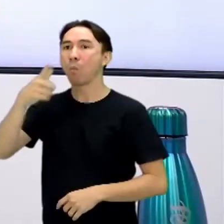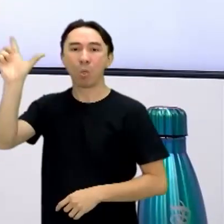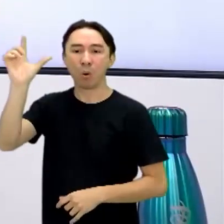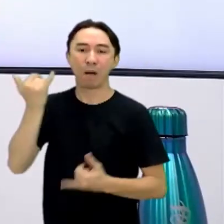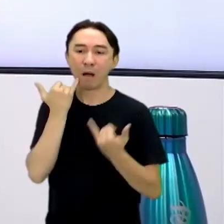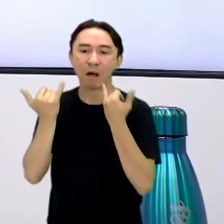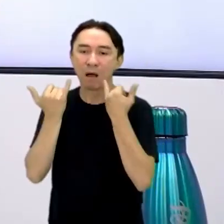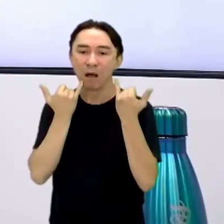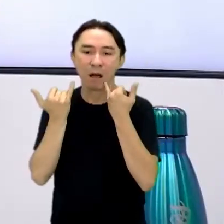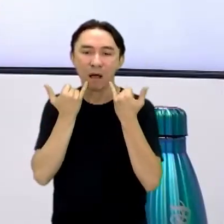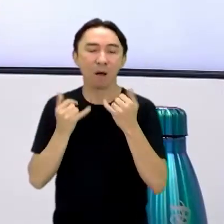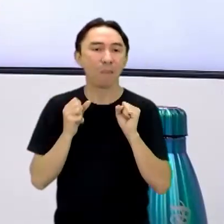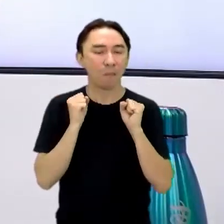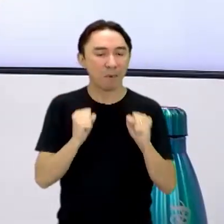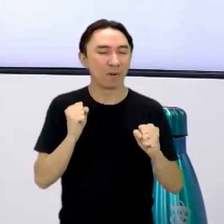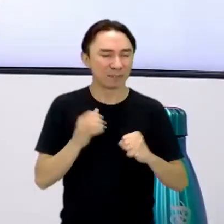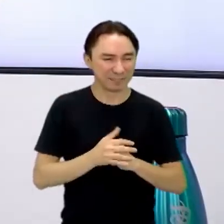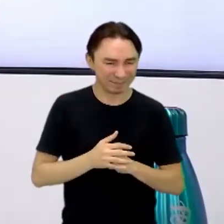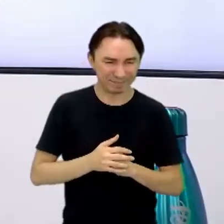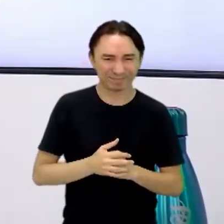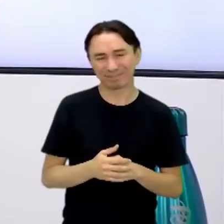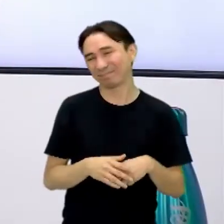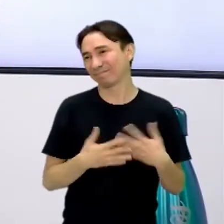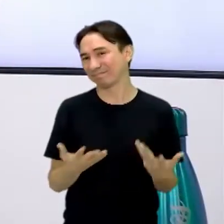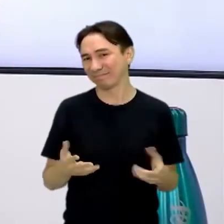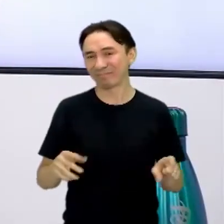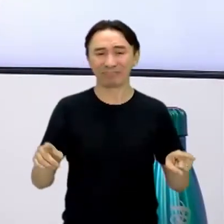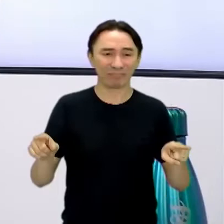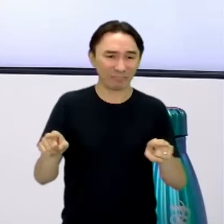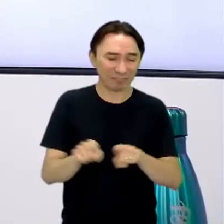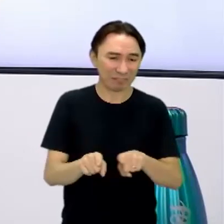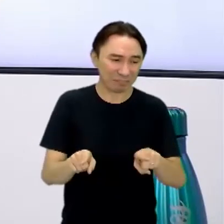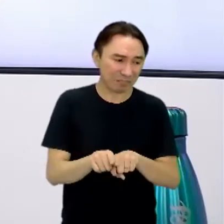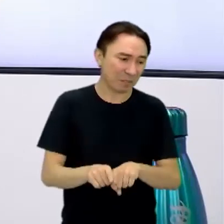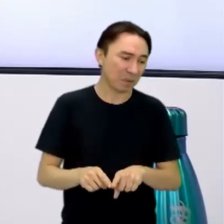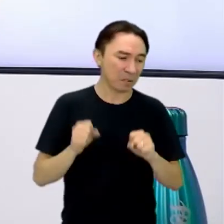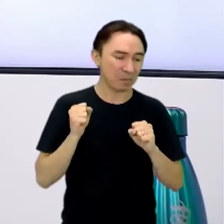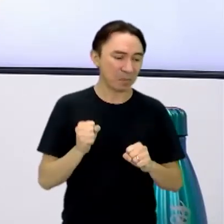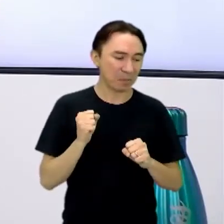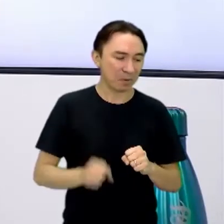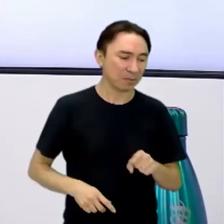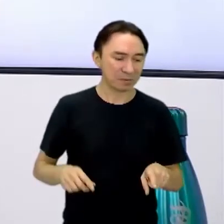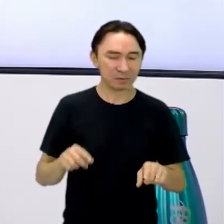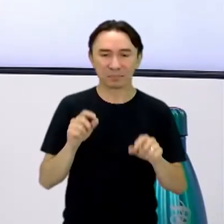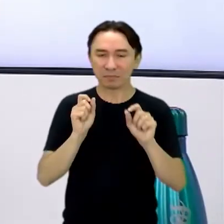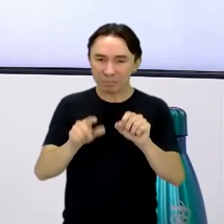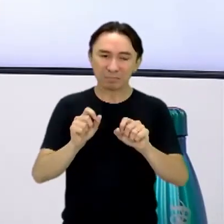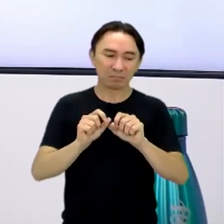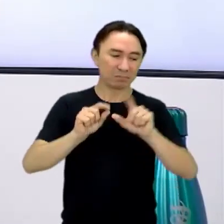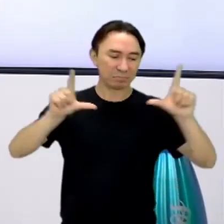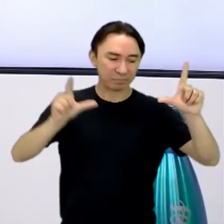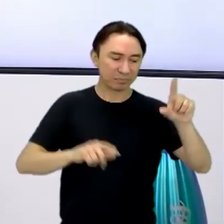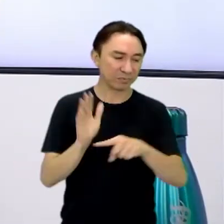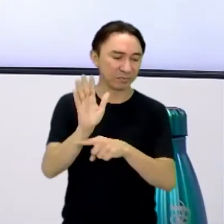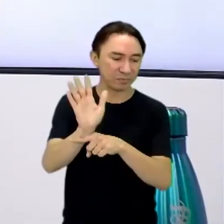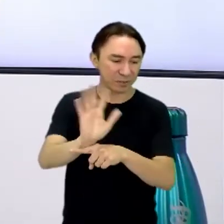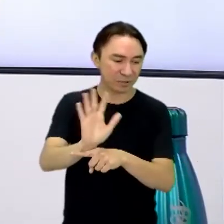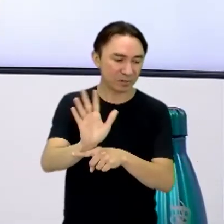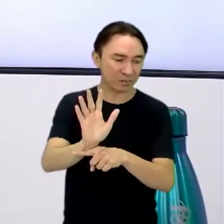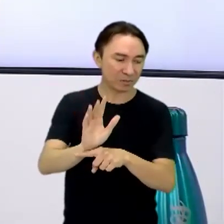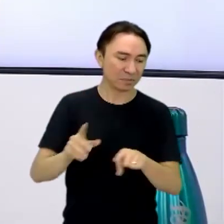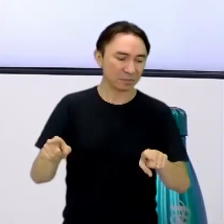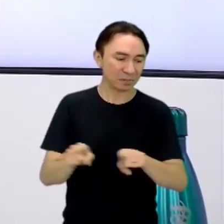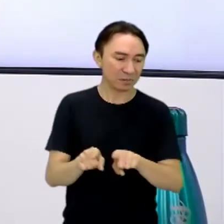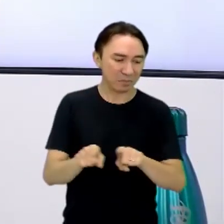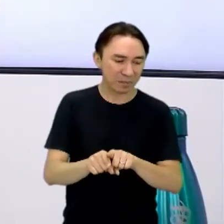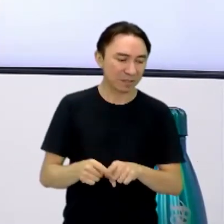escrita no meio digital, é muito mais amplo. Eu posso até clicar ali, puxar um videozinho, enfim, essa dinâmica é